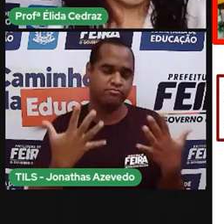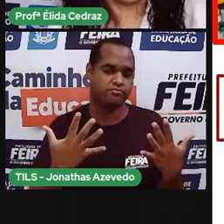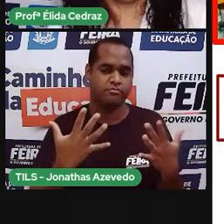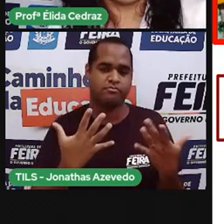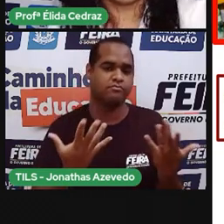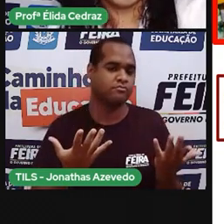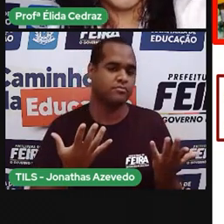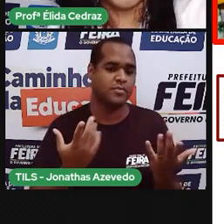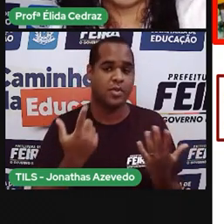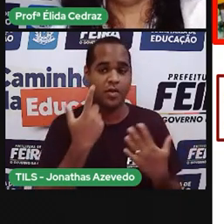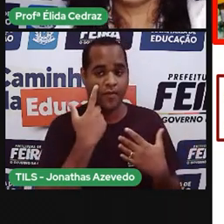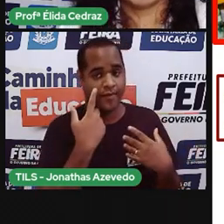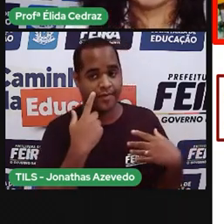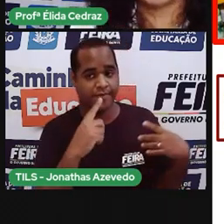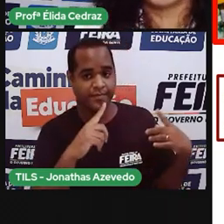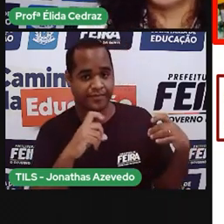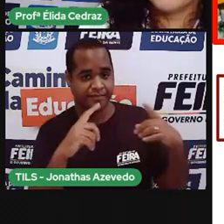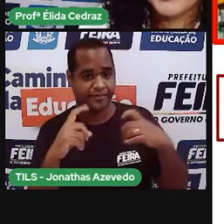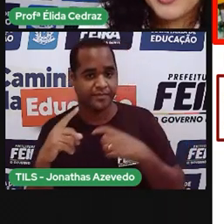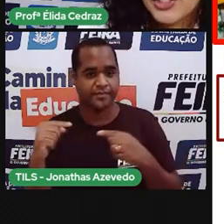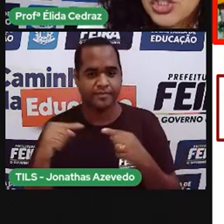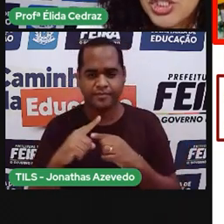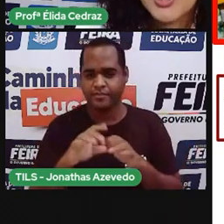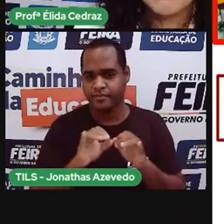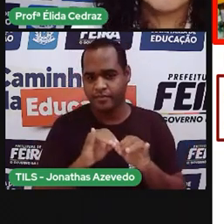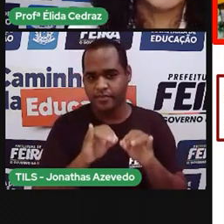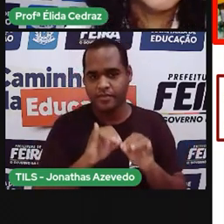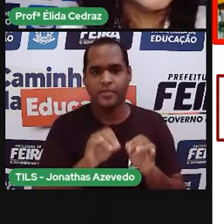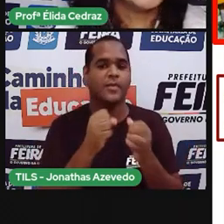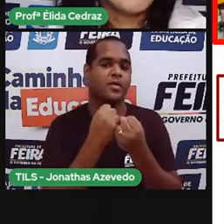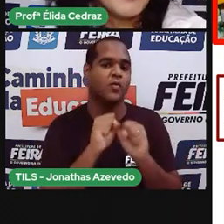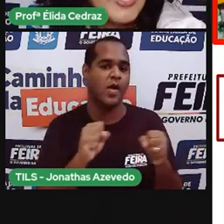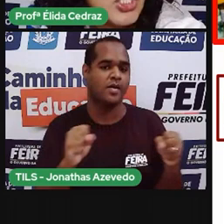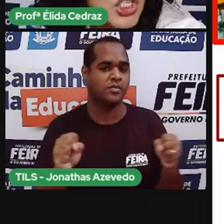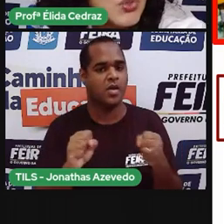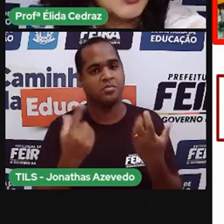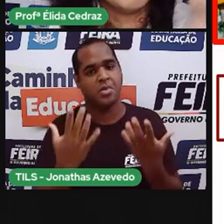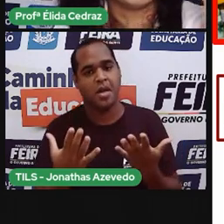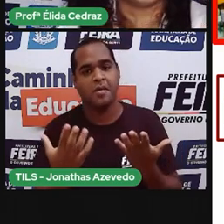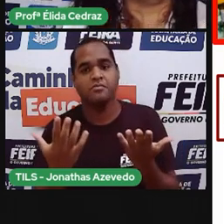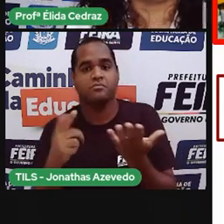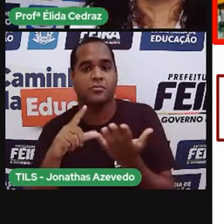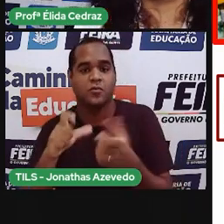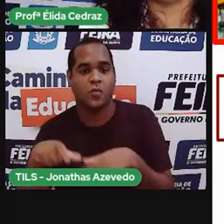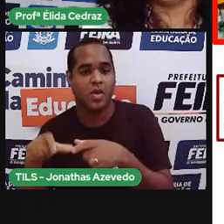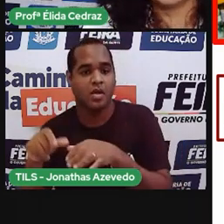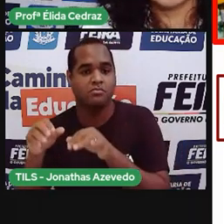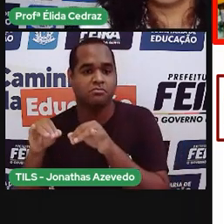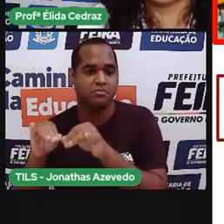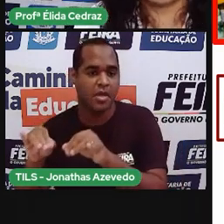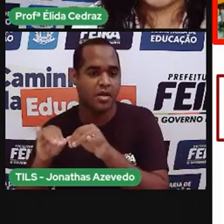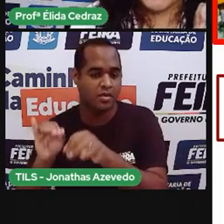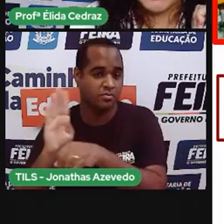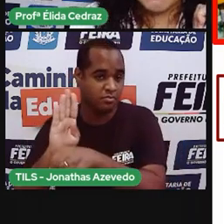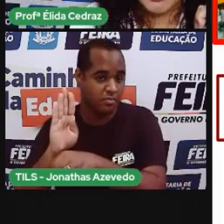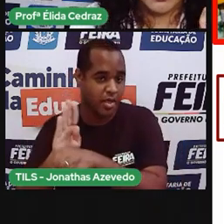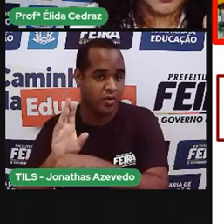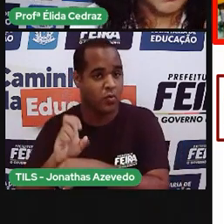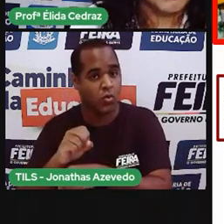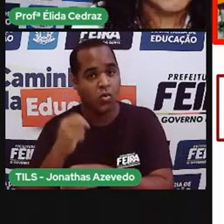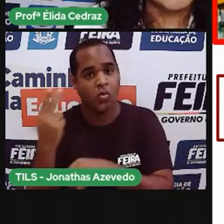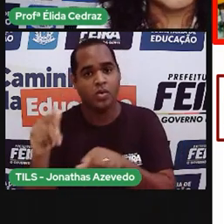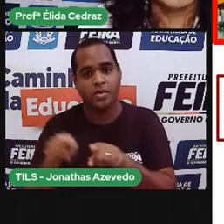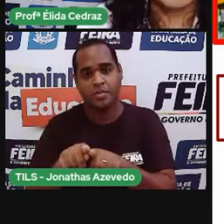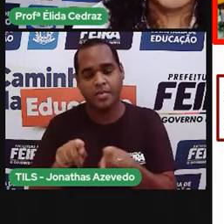temos fotos de um supermercado grande, de um mercadinho de bairro e do centro de